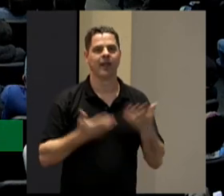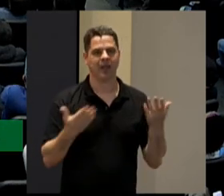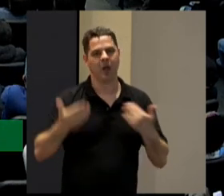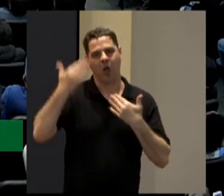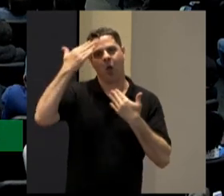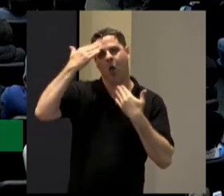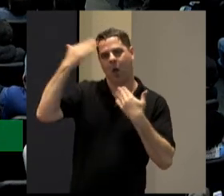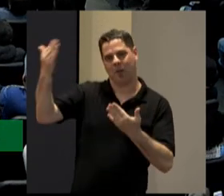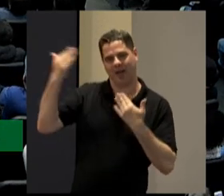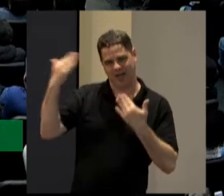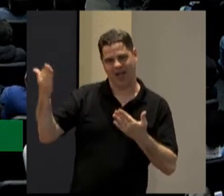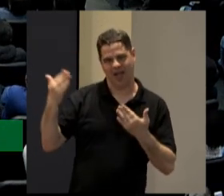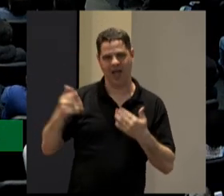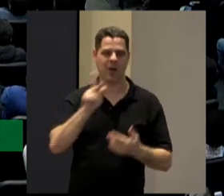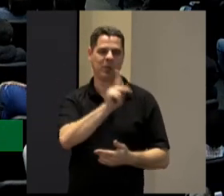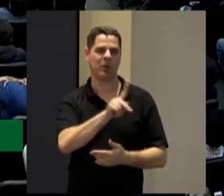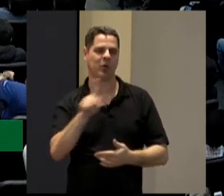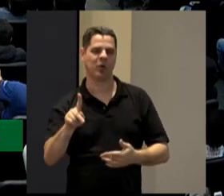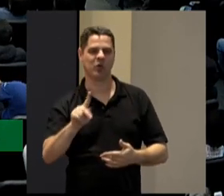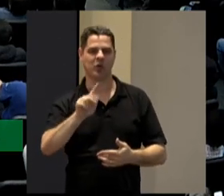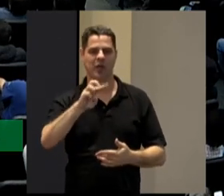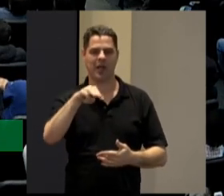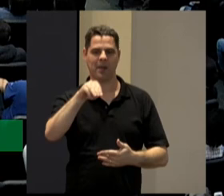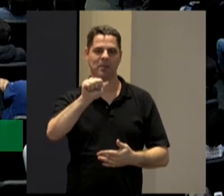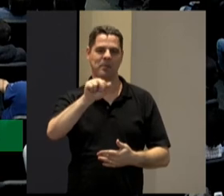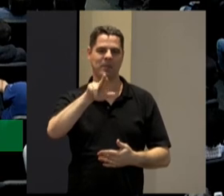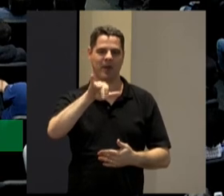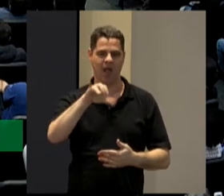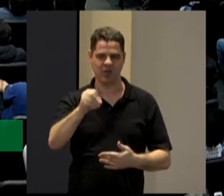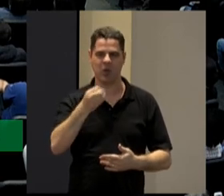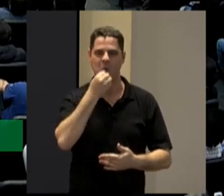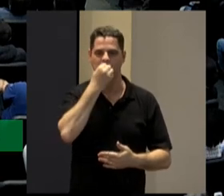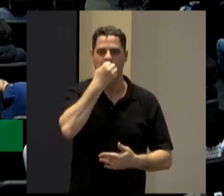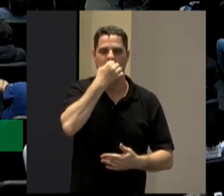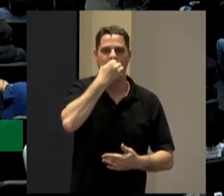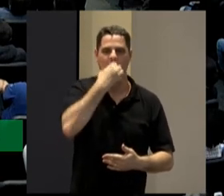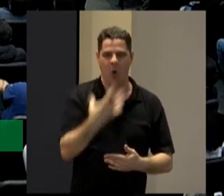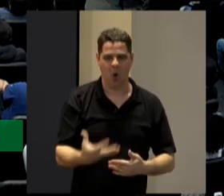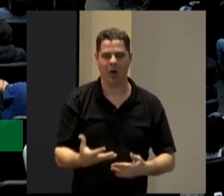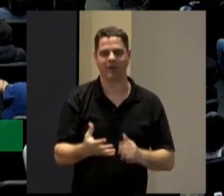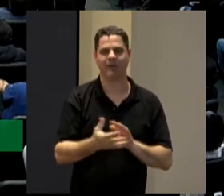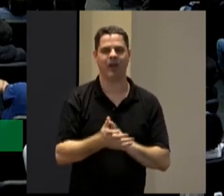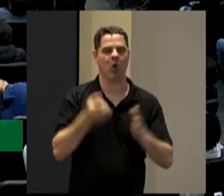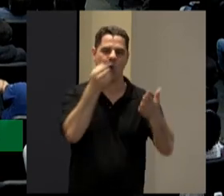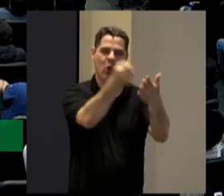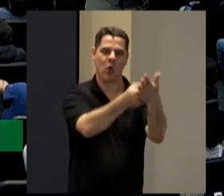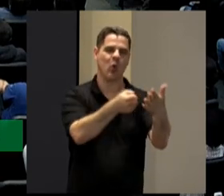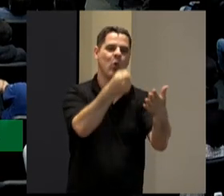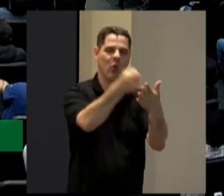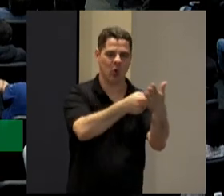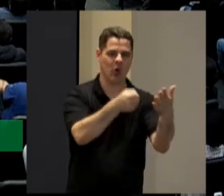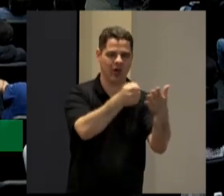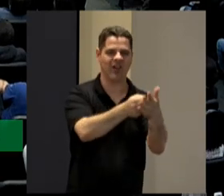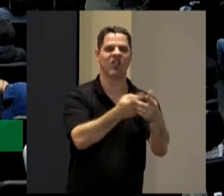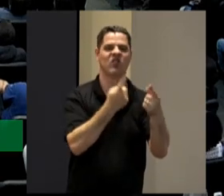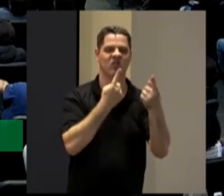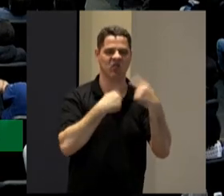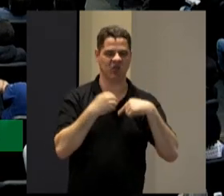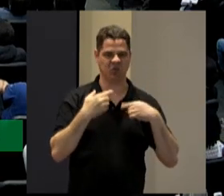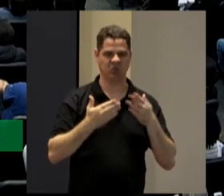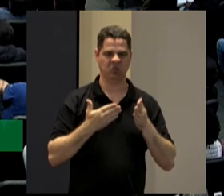Gratidão pela fala, professor Márcio, é sempre bom ouvir, né, quem nos antecede aí nessa luta e que nos impulsiona para